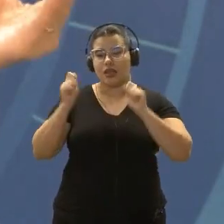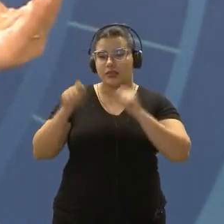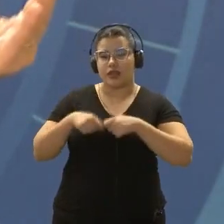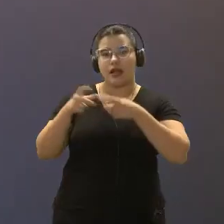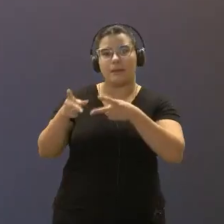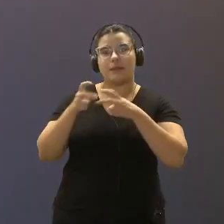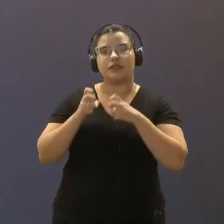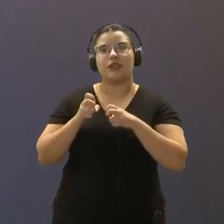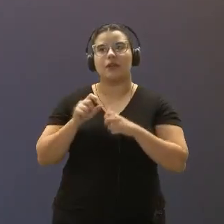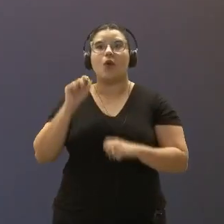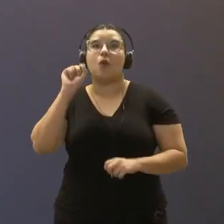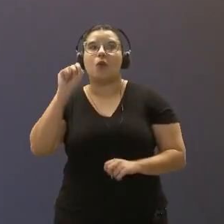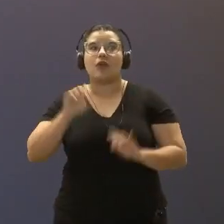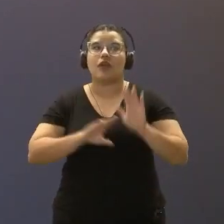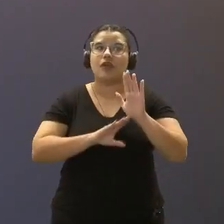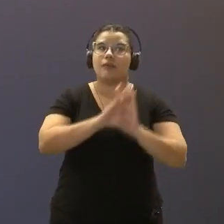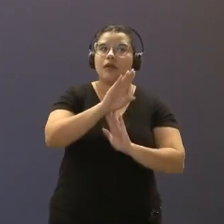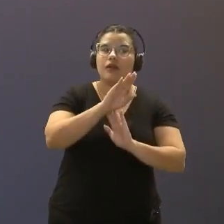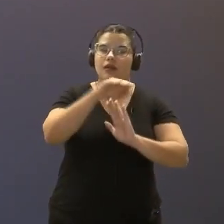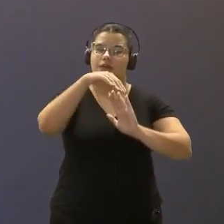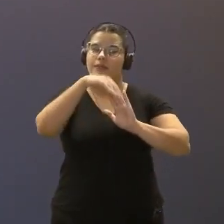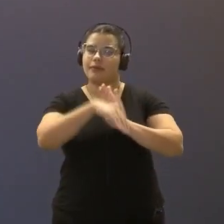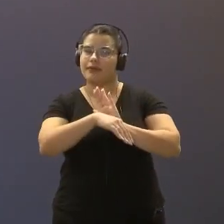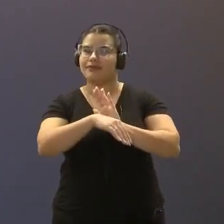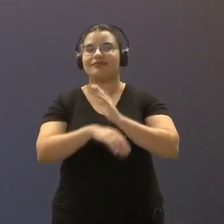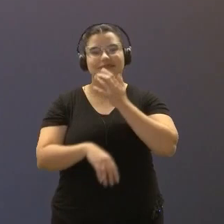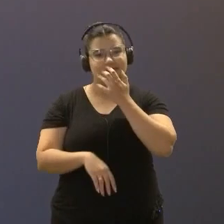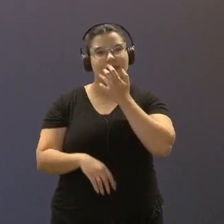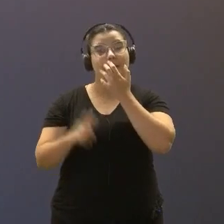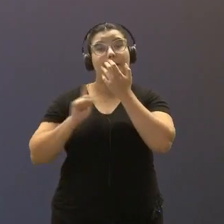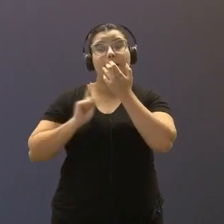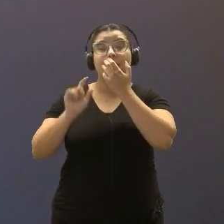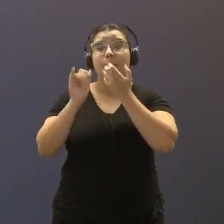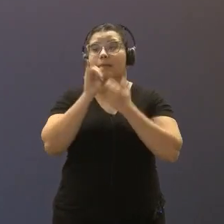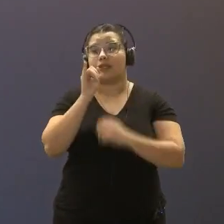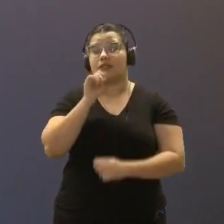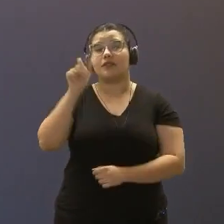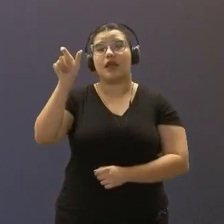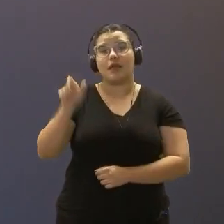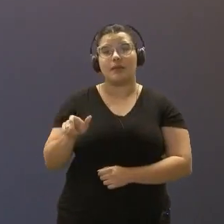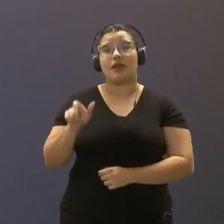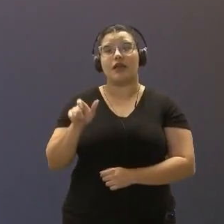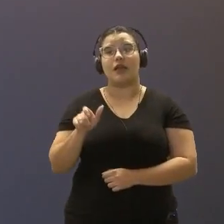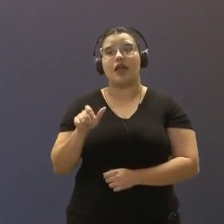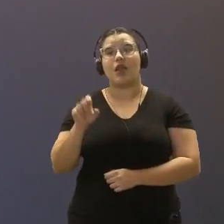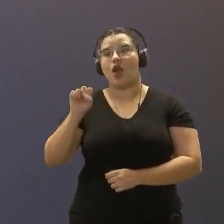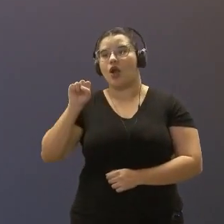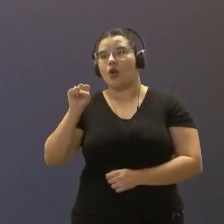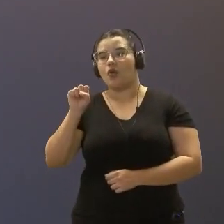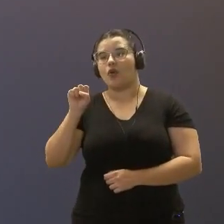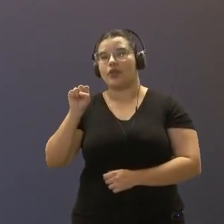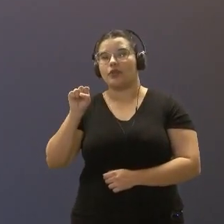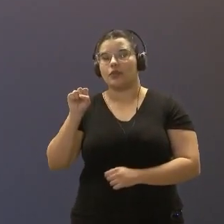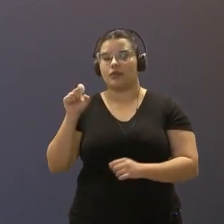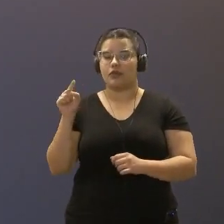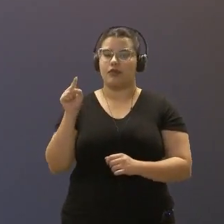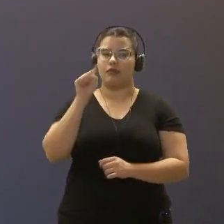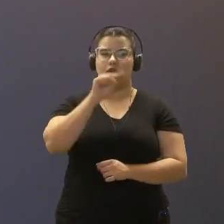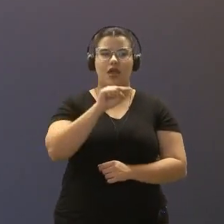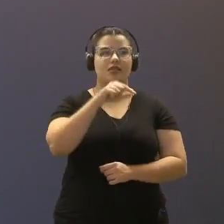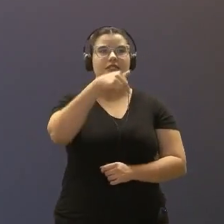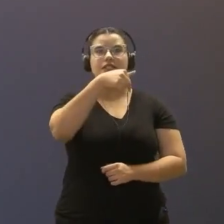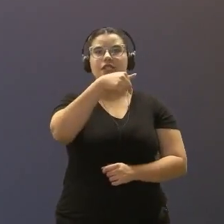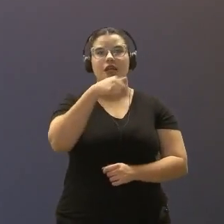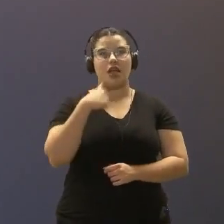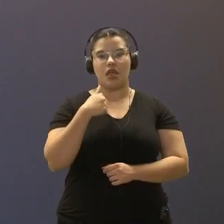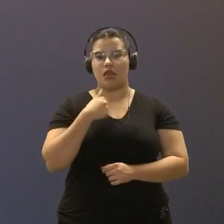que aumenta e o que diminui a glicada. Eu tenho um exemplo clássico de um paciente que eu consegui trazer ele de 8,5 para 7, sem mexer